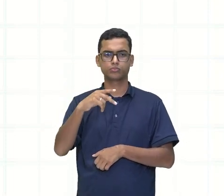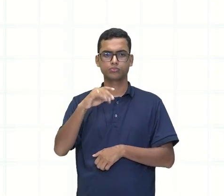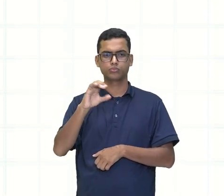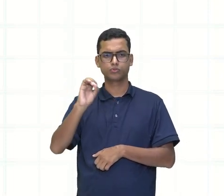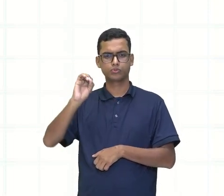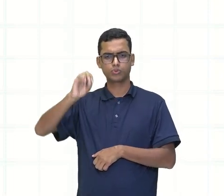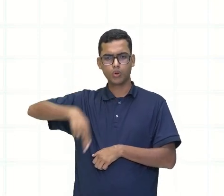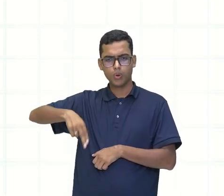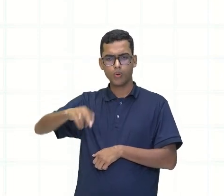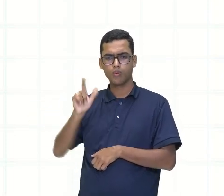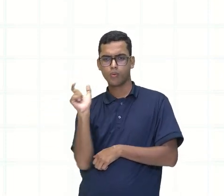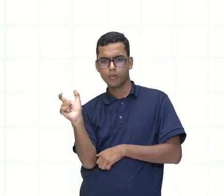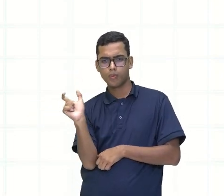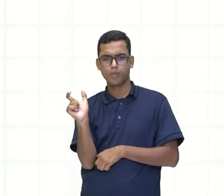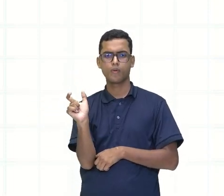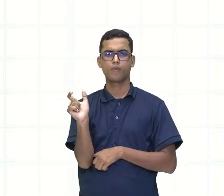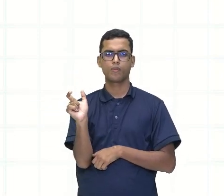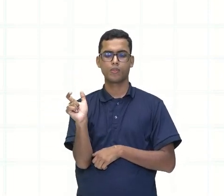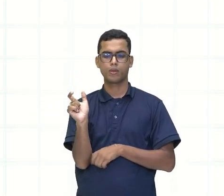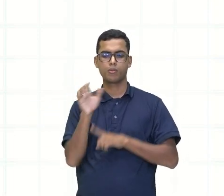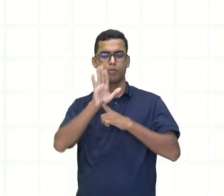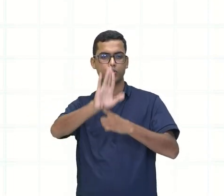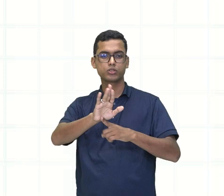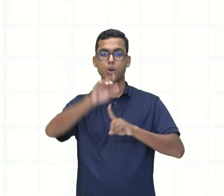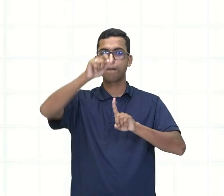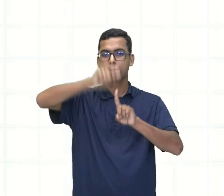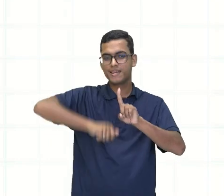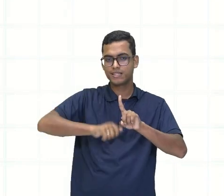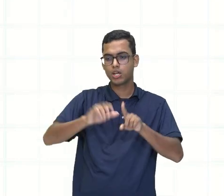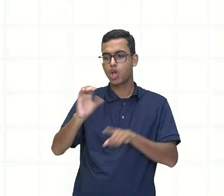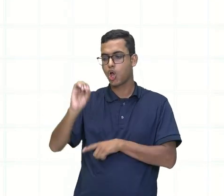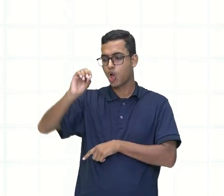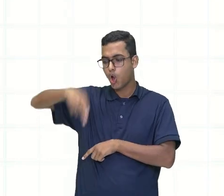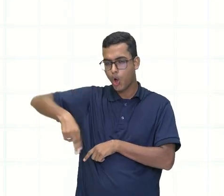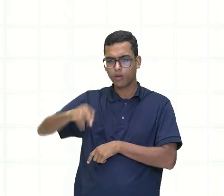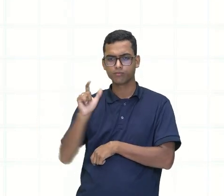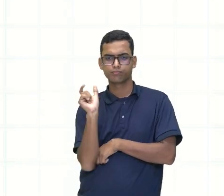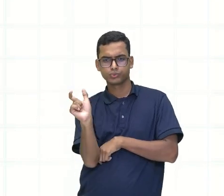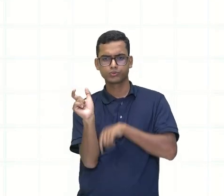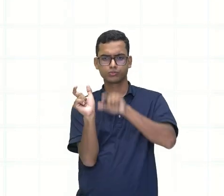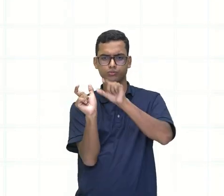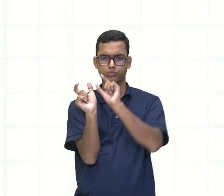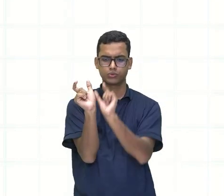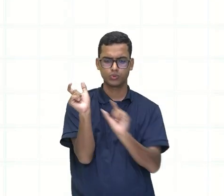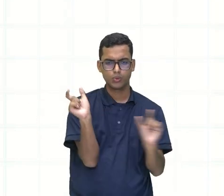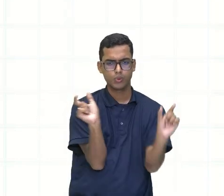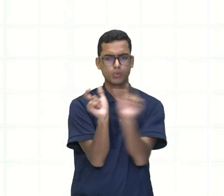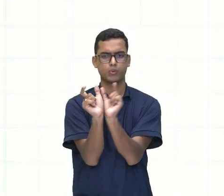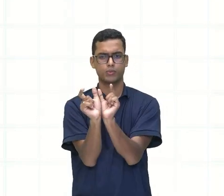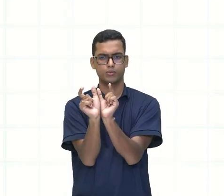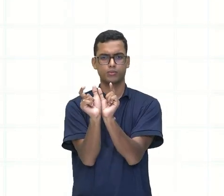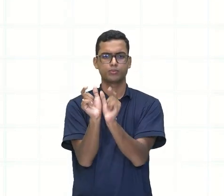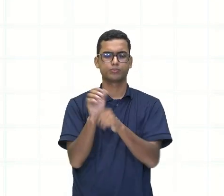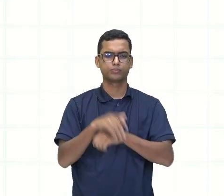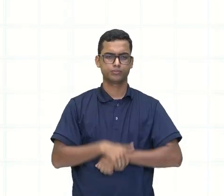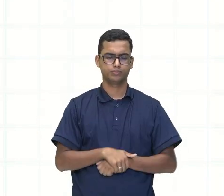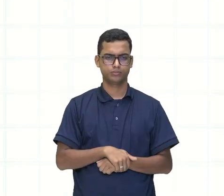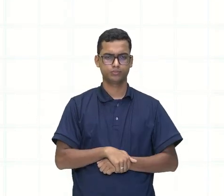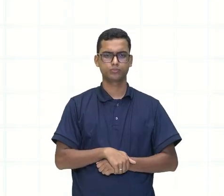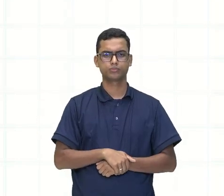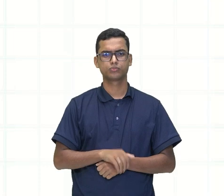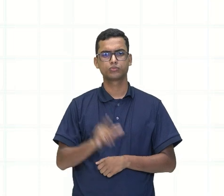vai utilizar a preposition on. Em abril, on July, on September,